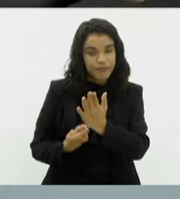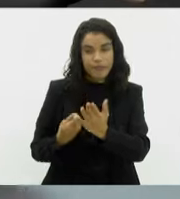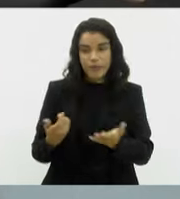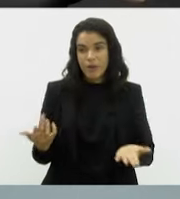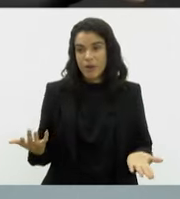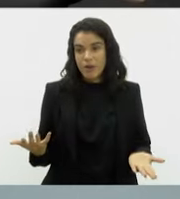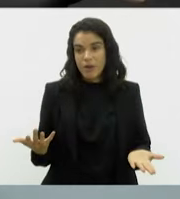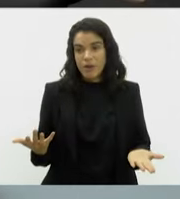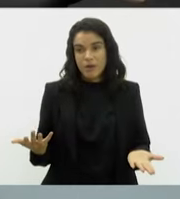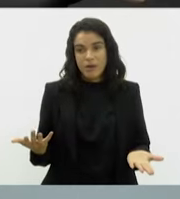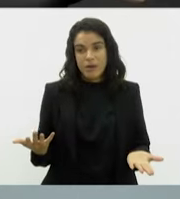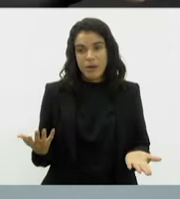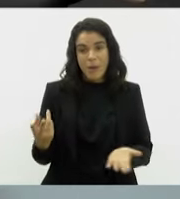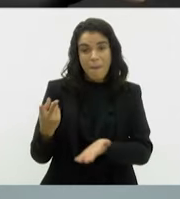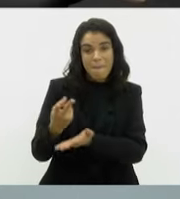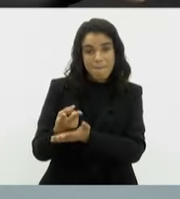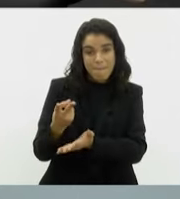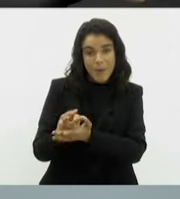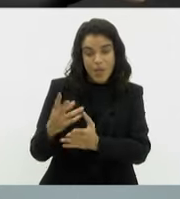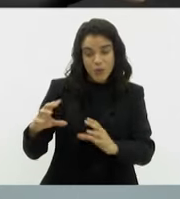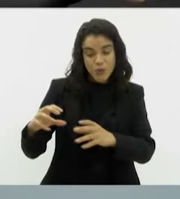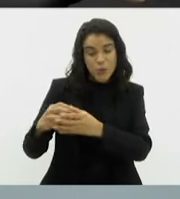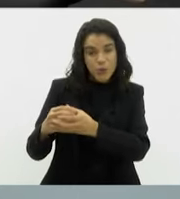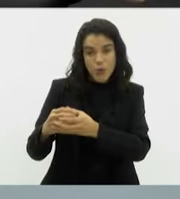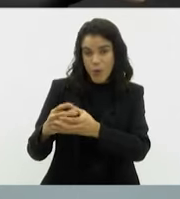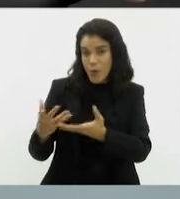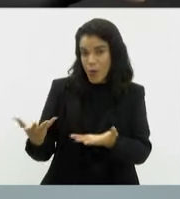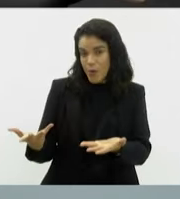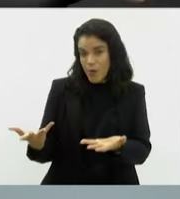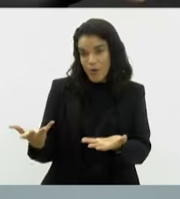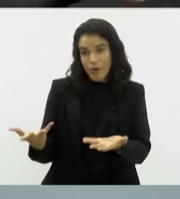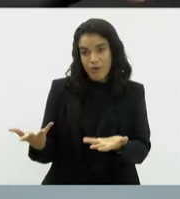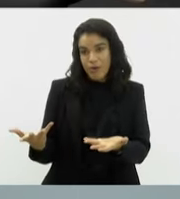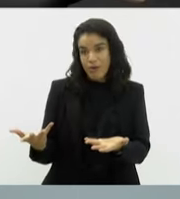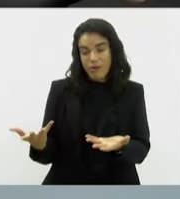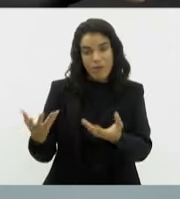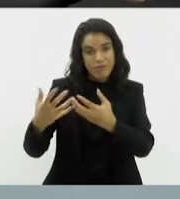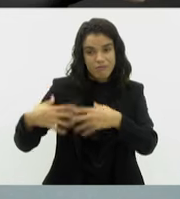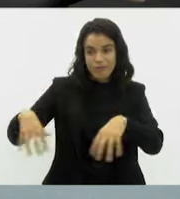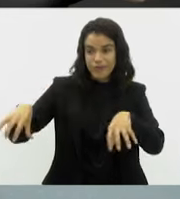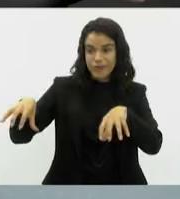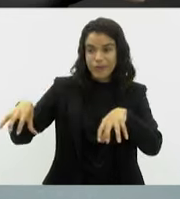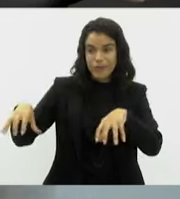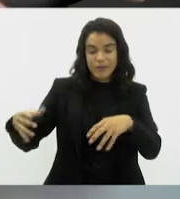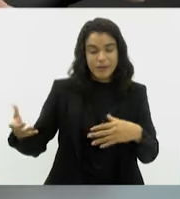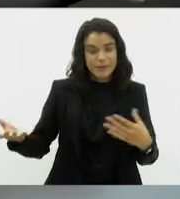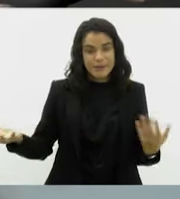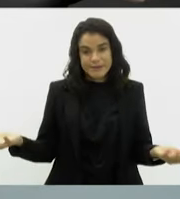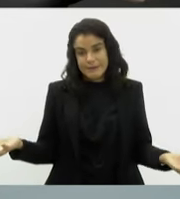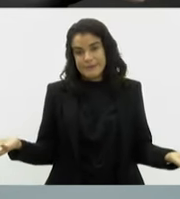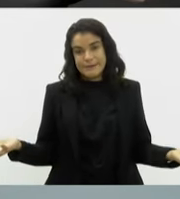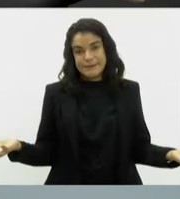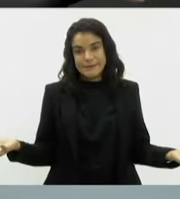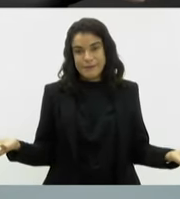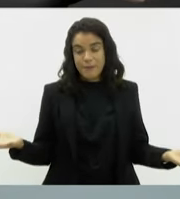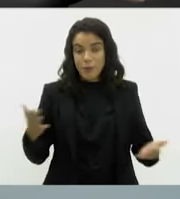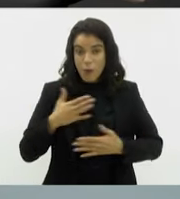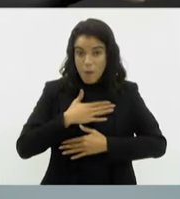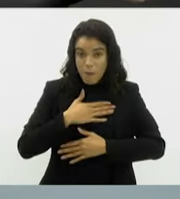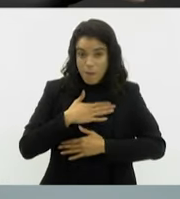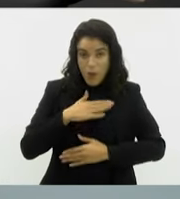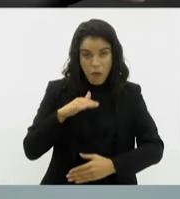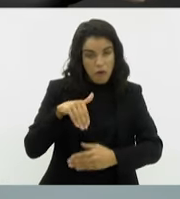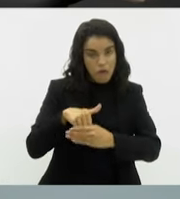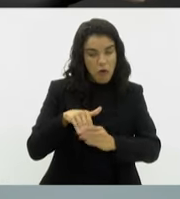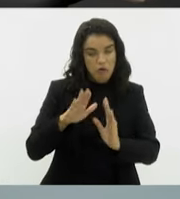Verdade. Se na mesma bancada não fizer consenso, não tem que falar em bancadas diferentes, né? É, não. O meu voto está